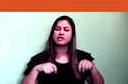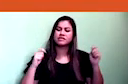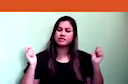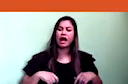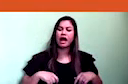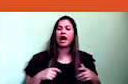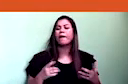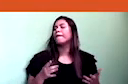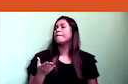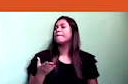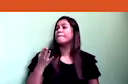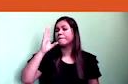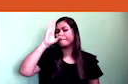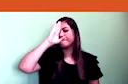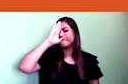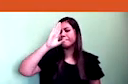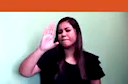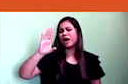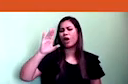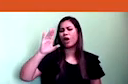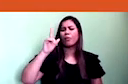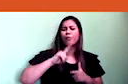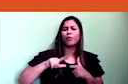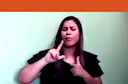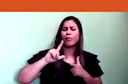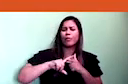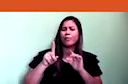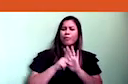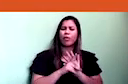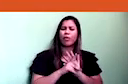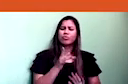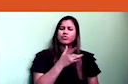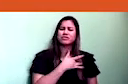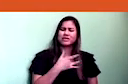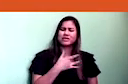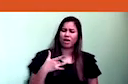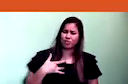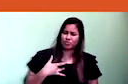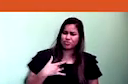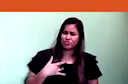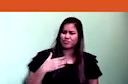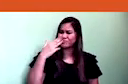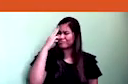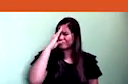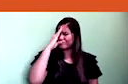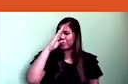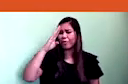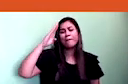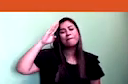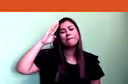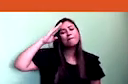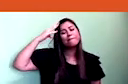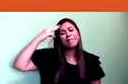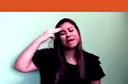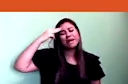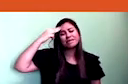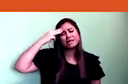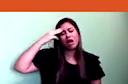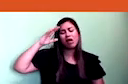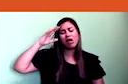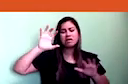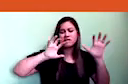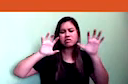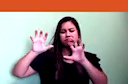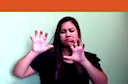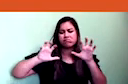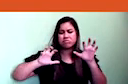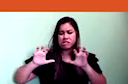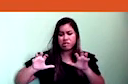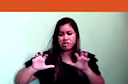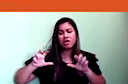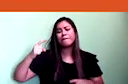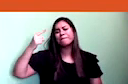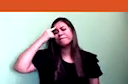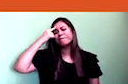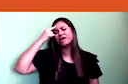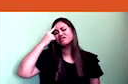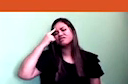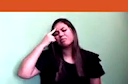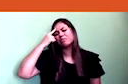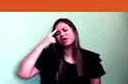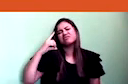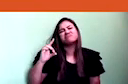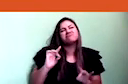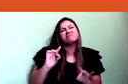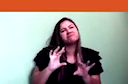fontes de problemas na saúde, principalmente na saúde mental, são as distorções e os pensamentos automáticos. Eles